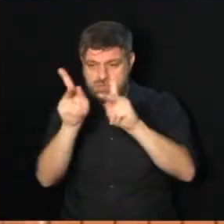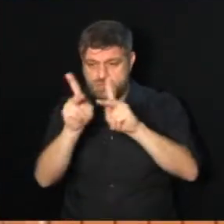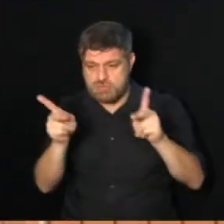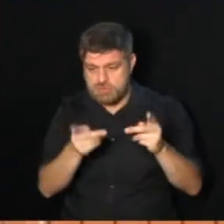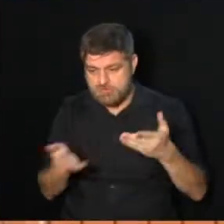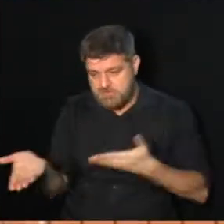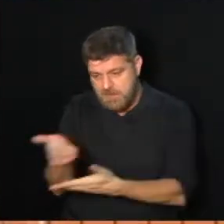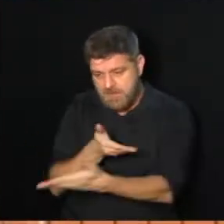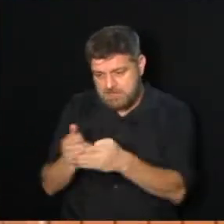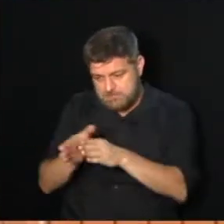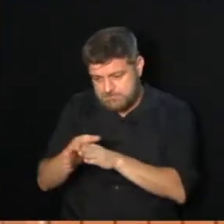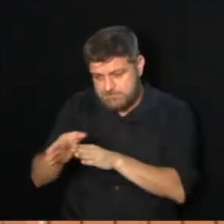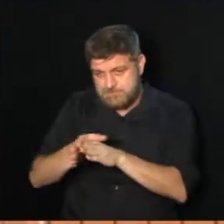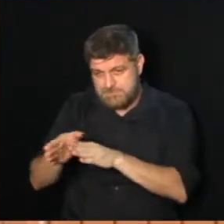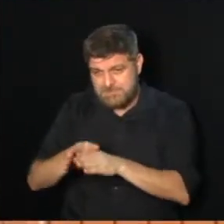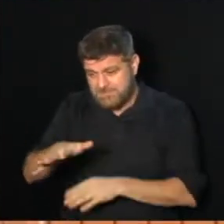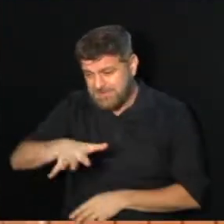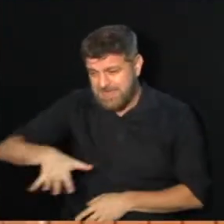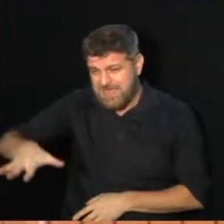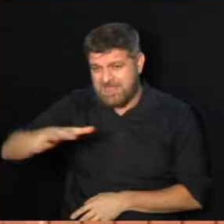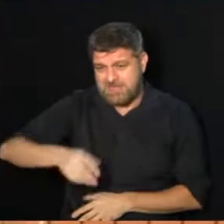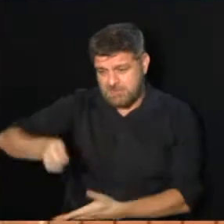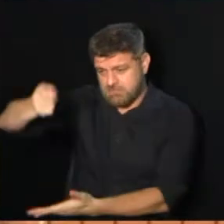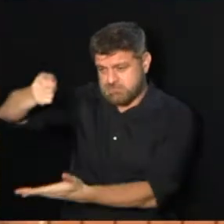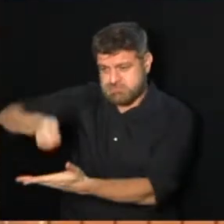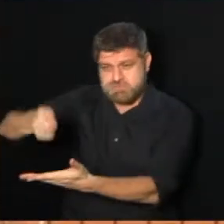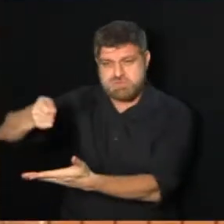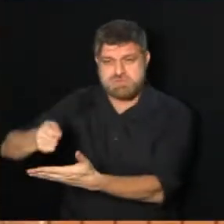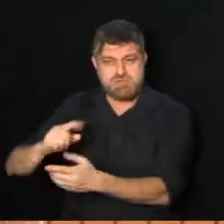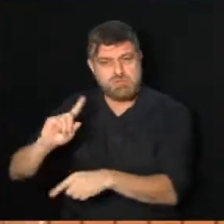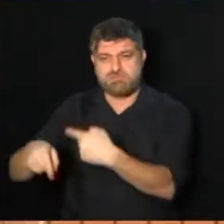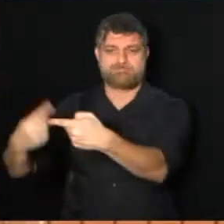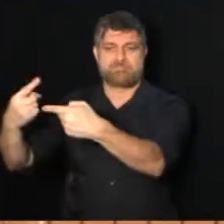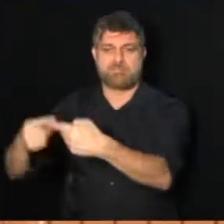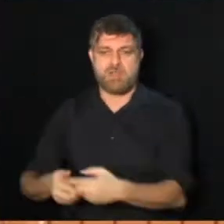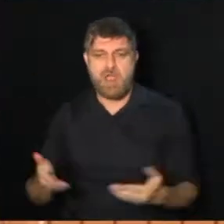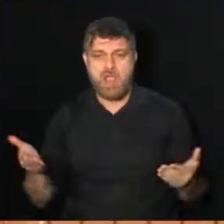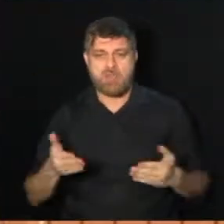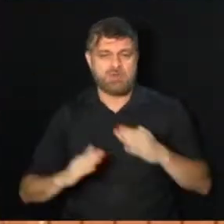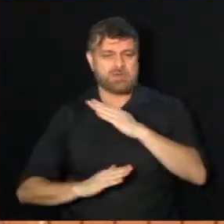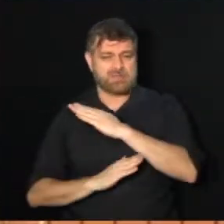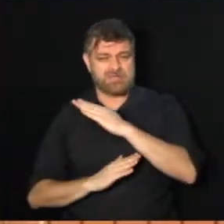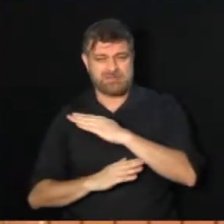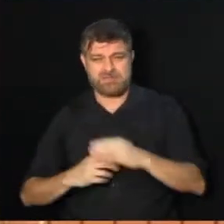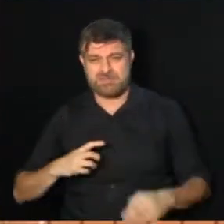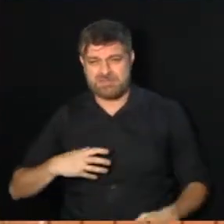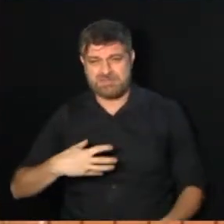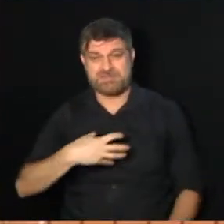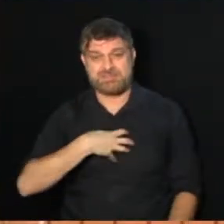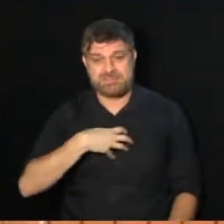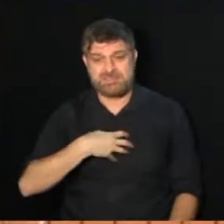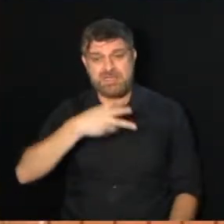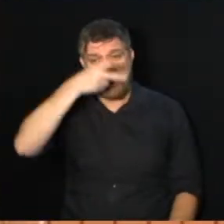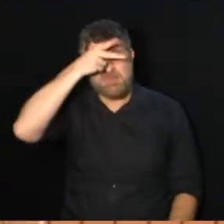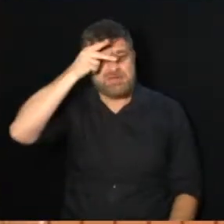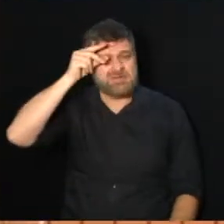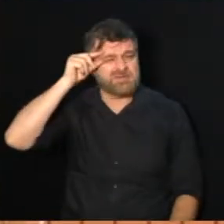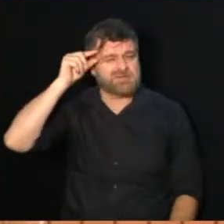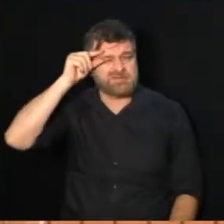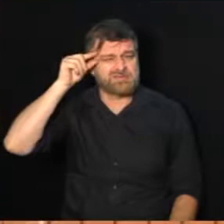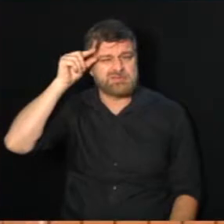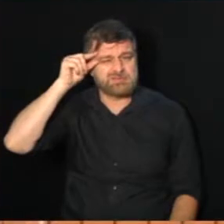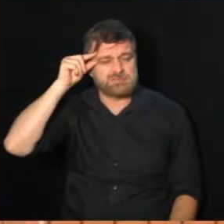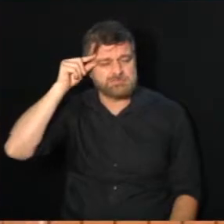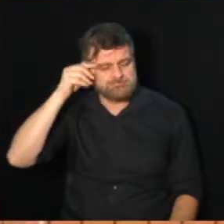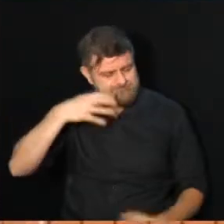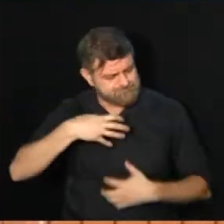órgãos judiciários, isso é um avanço muito grande. E agora aqui, graças à sensibilidade do nosso prefeito,